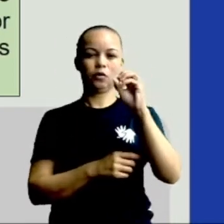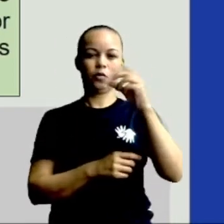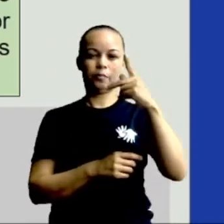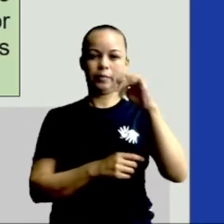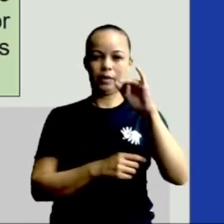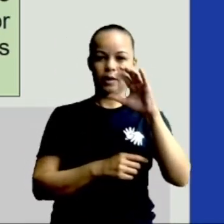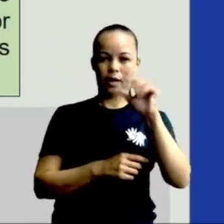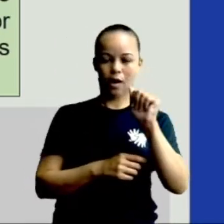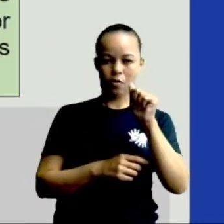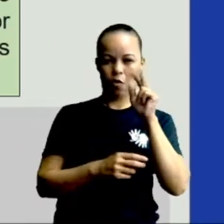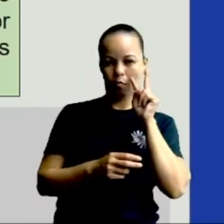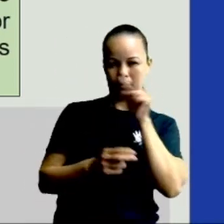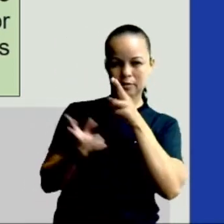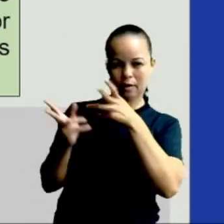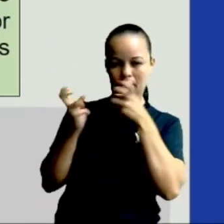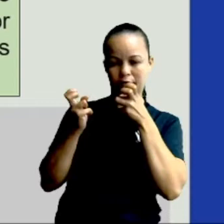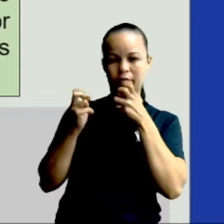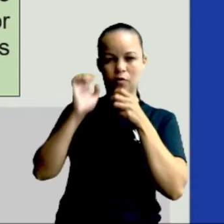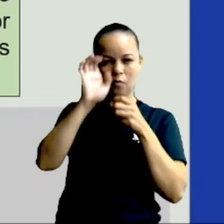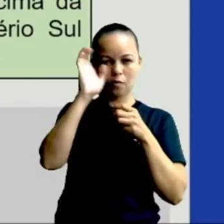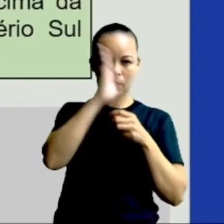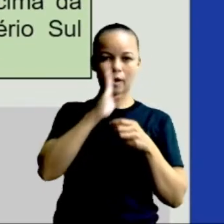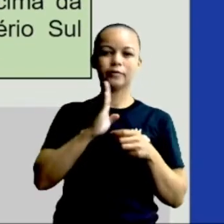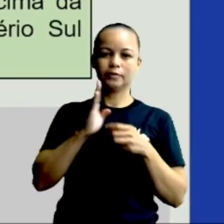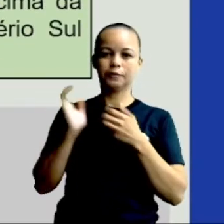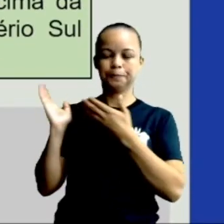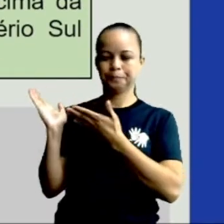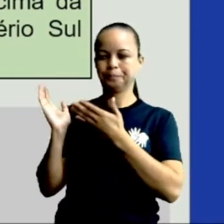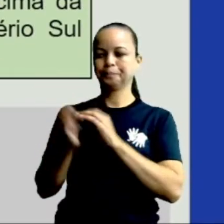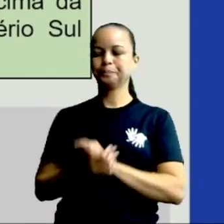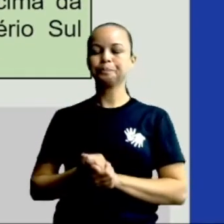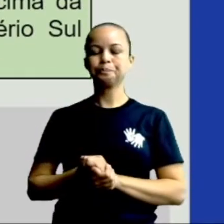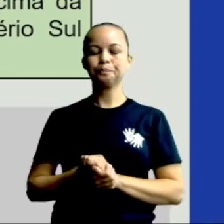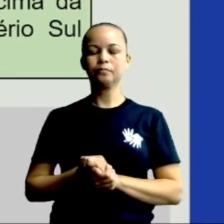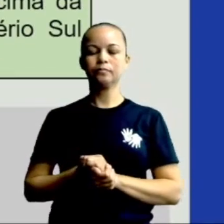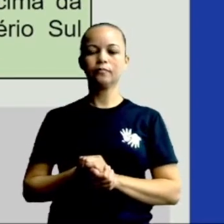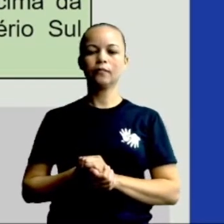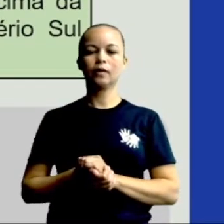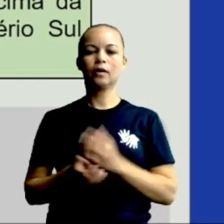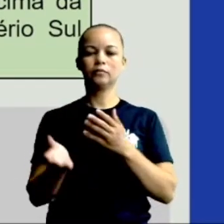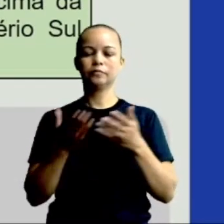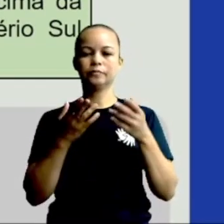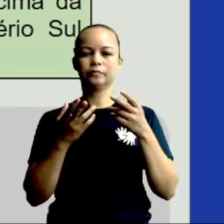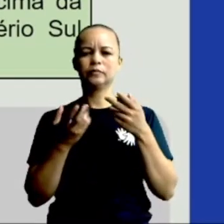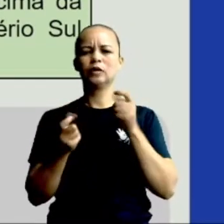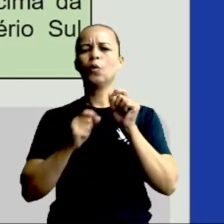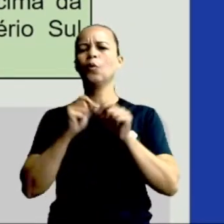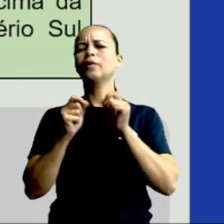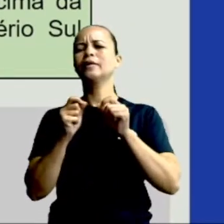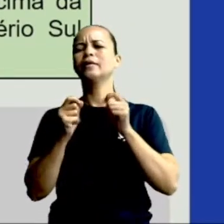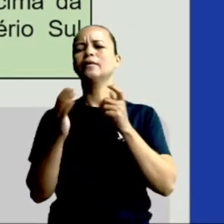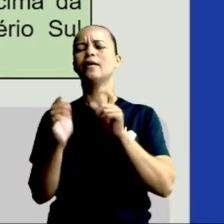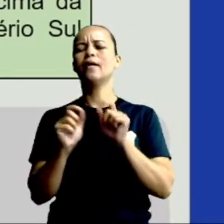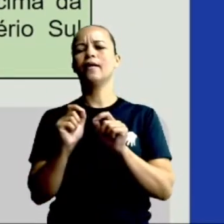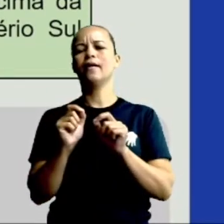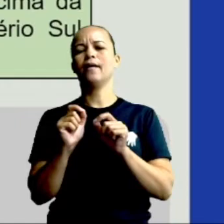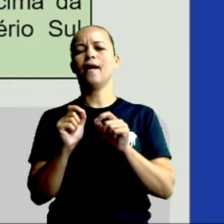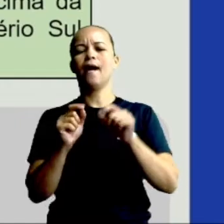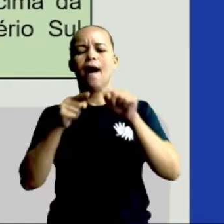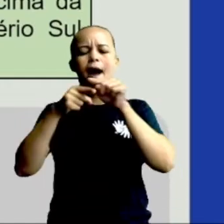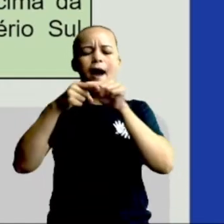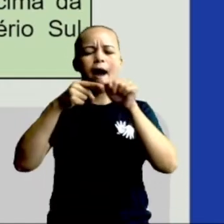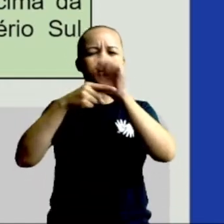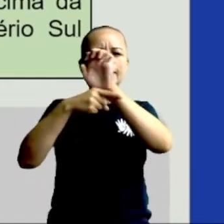isso que as estações acontecem diferente. Mas vamos ver mais um pouquinho. Ó, o que é a linha imaginária do Equador e o que